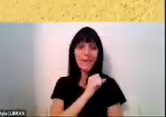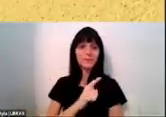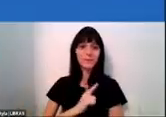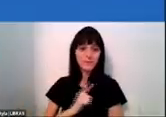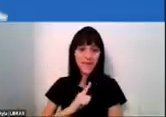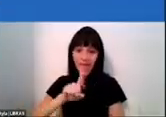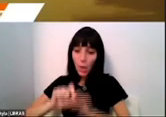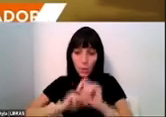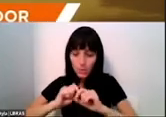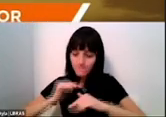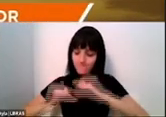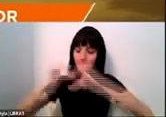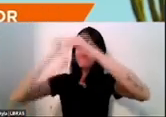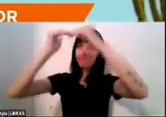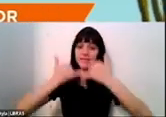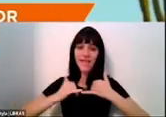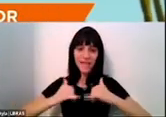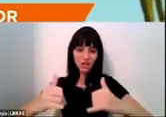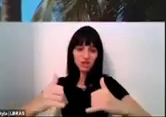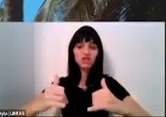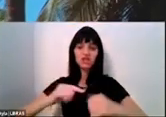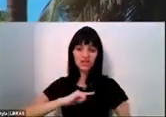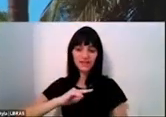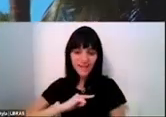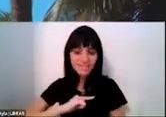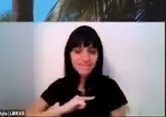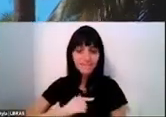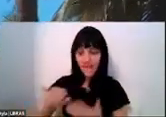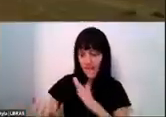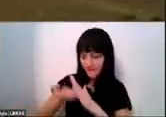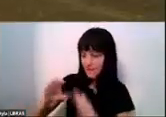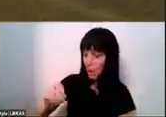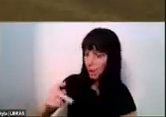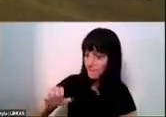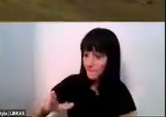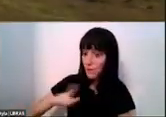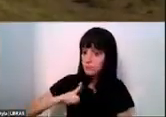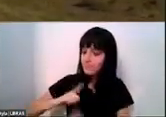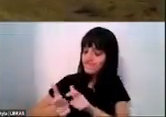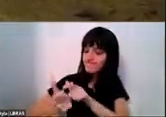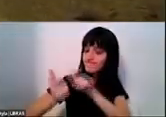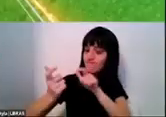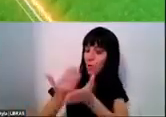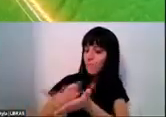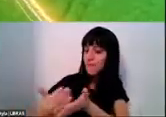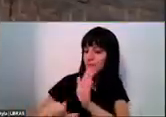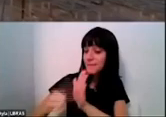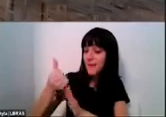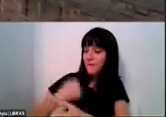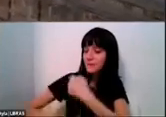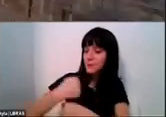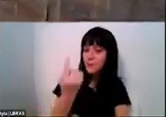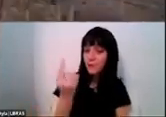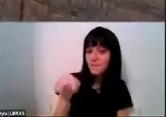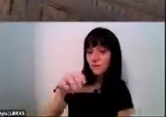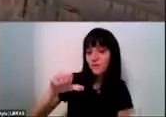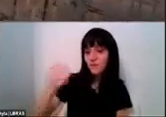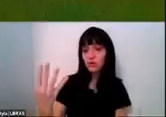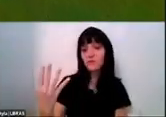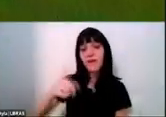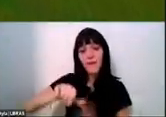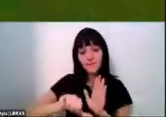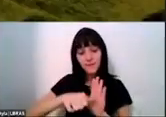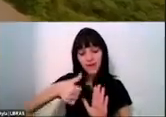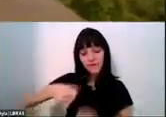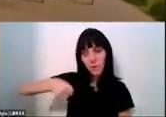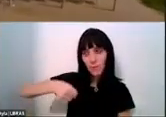parques geradores Santa Rosa, Novo Mundo e Aventura. Inicia a operação do complexo Jandaíra com 2 anos de antecedência, assim como já havia antecipado a